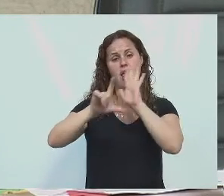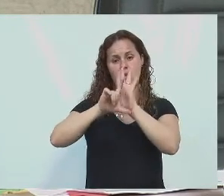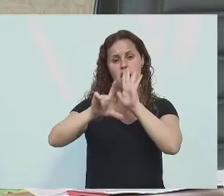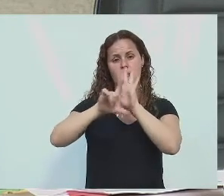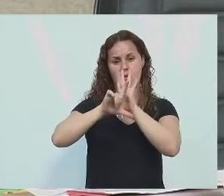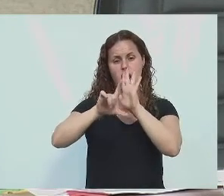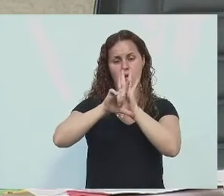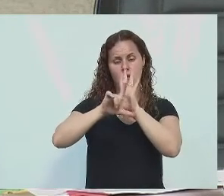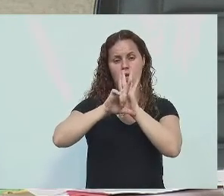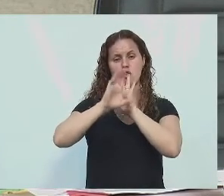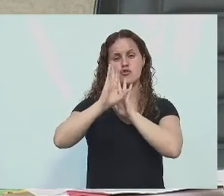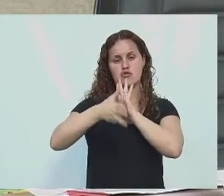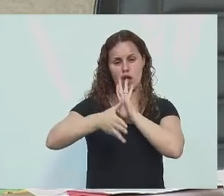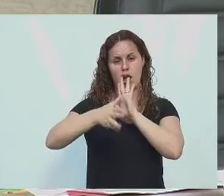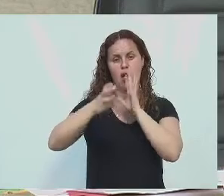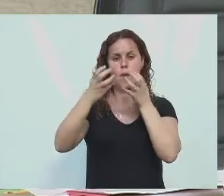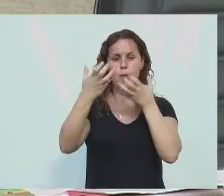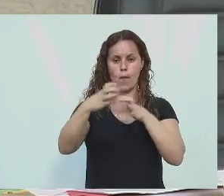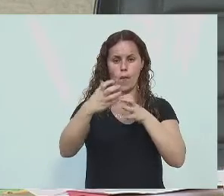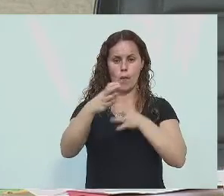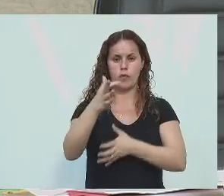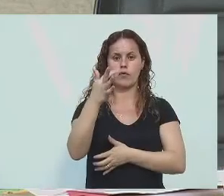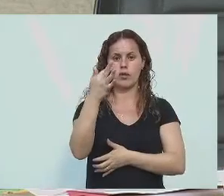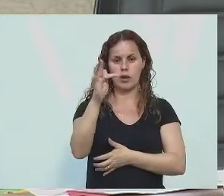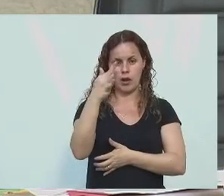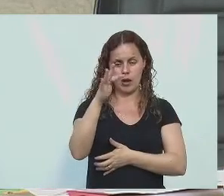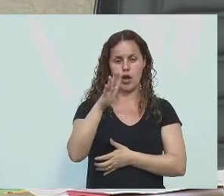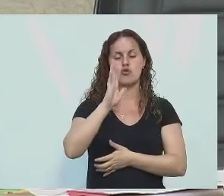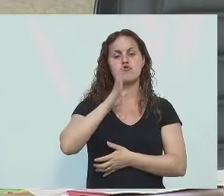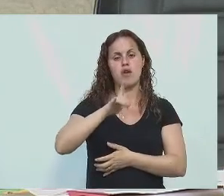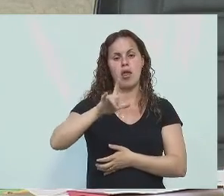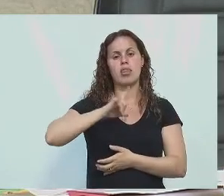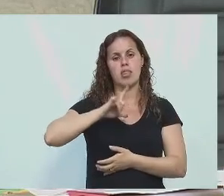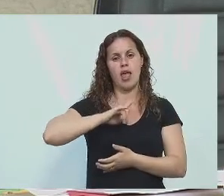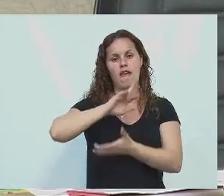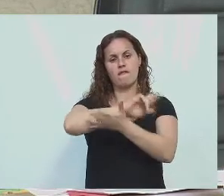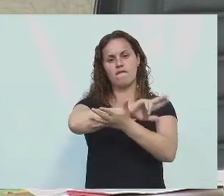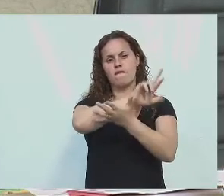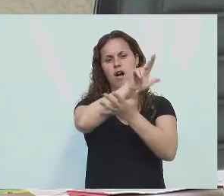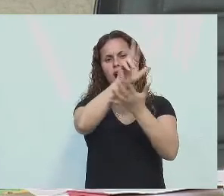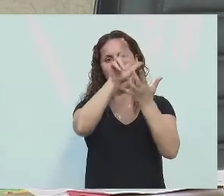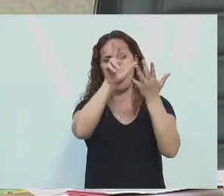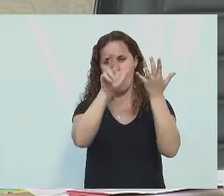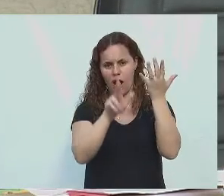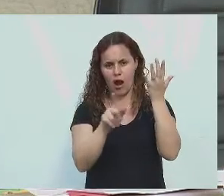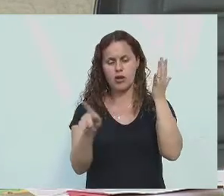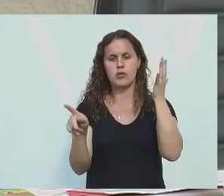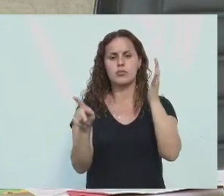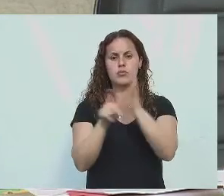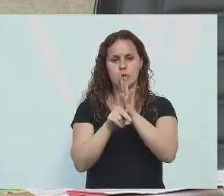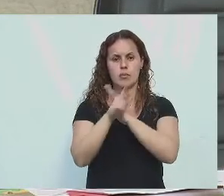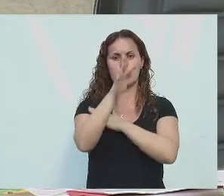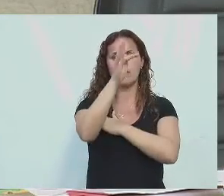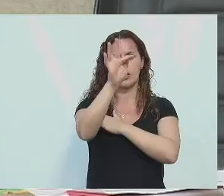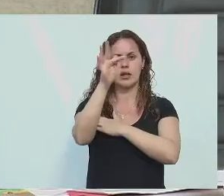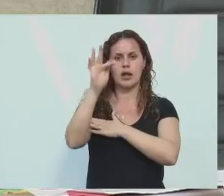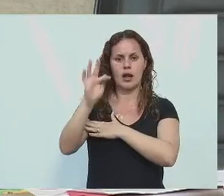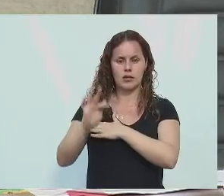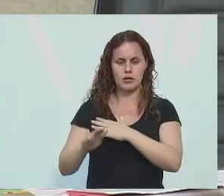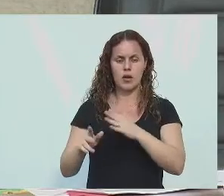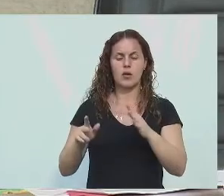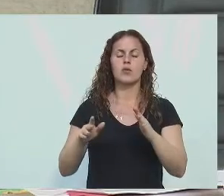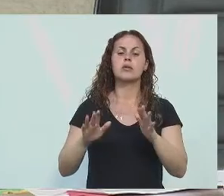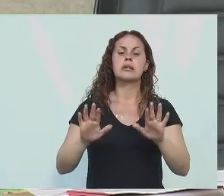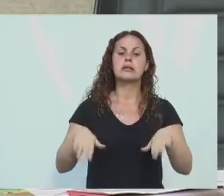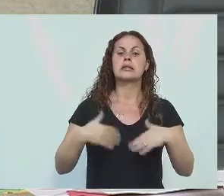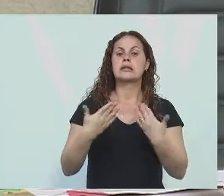em concursos federais, já existe em vários estados da federação e em